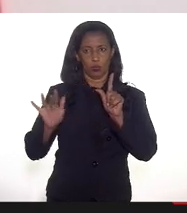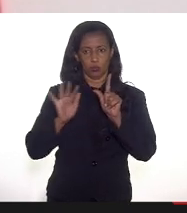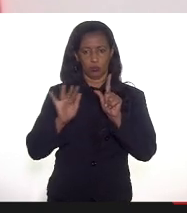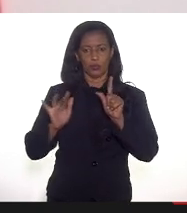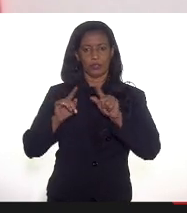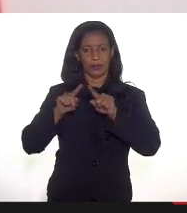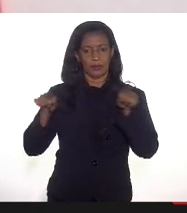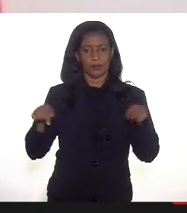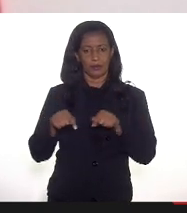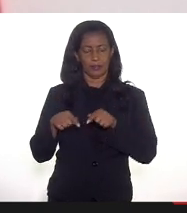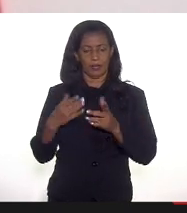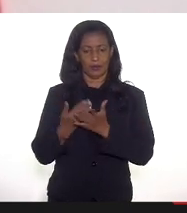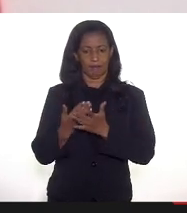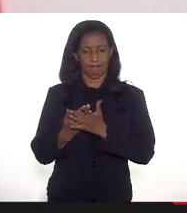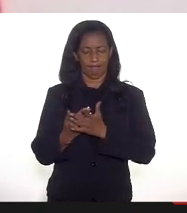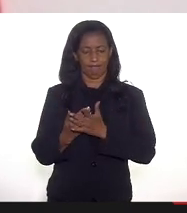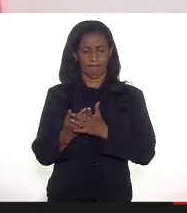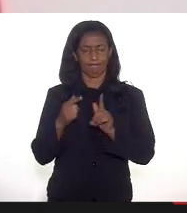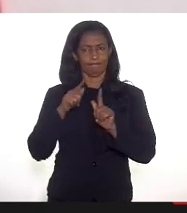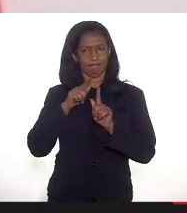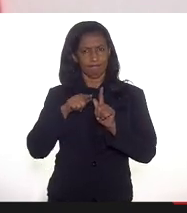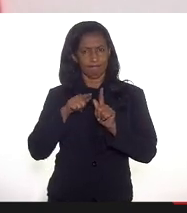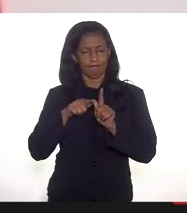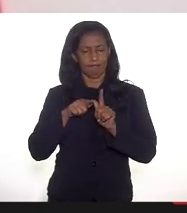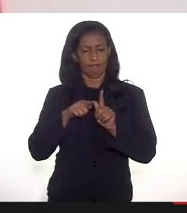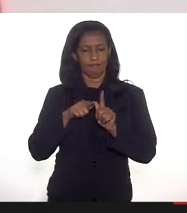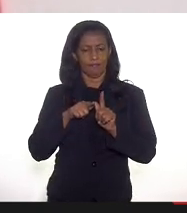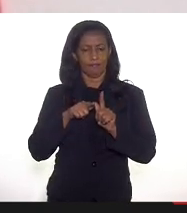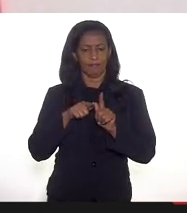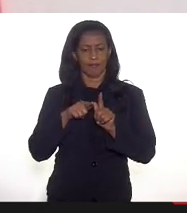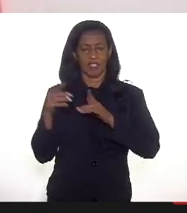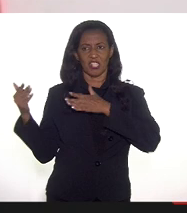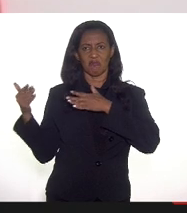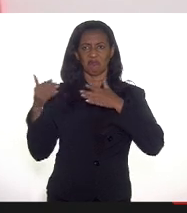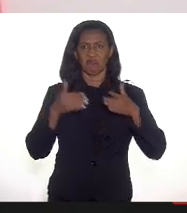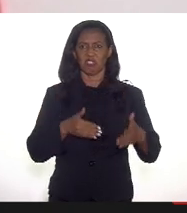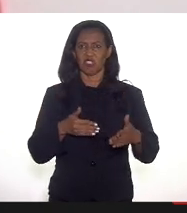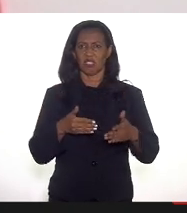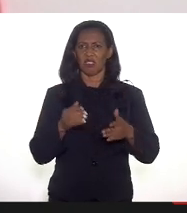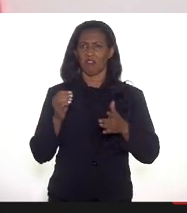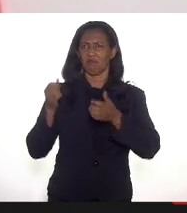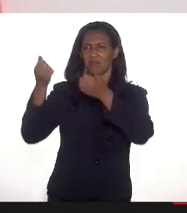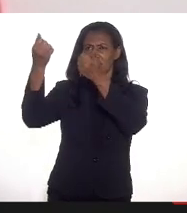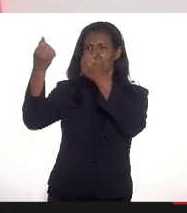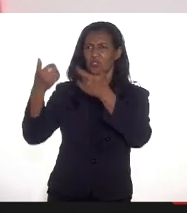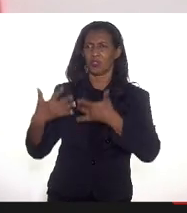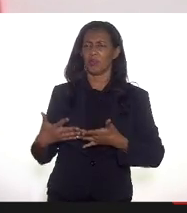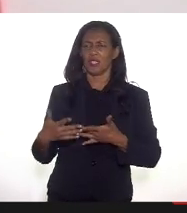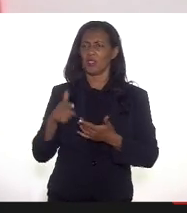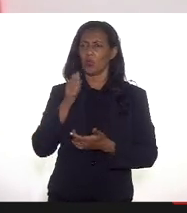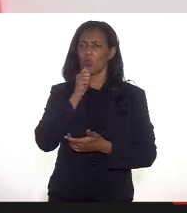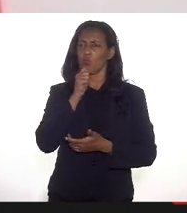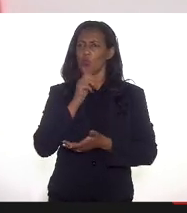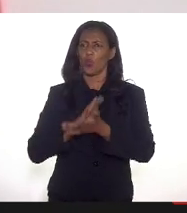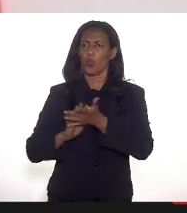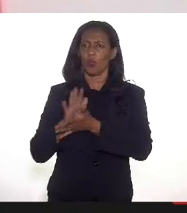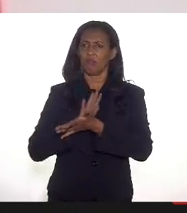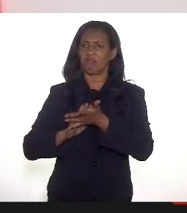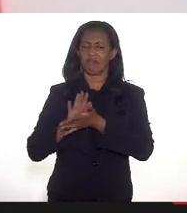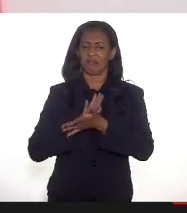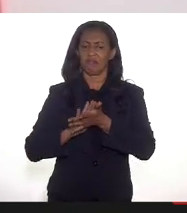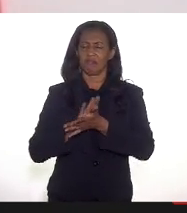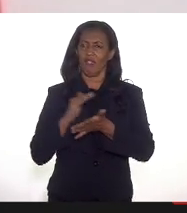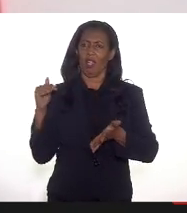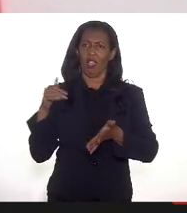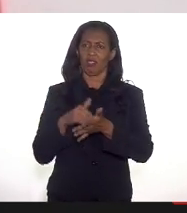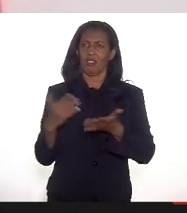Classroom. Essa nuvem mestra, ela nos chega sem justificativa alguma, e até agora nós não tivemos essa justificativa.